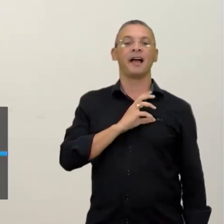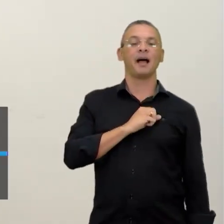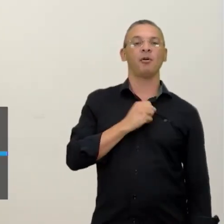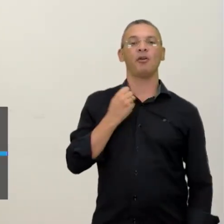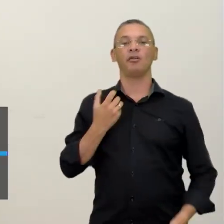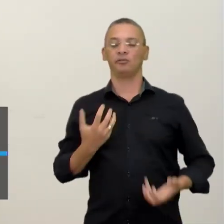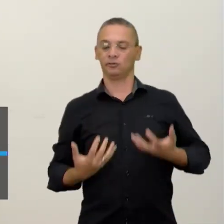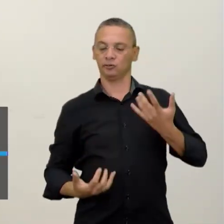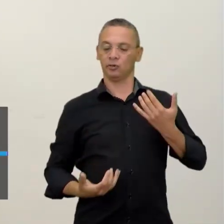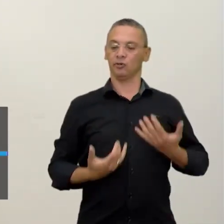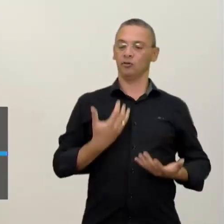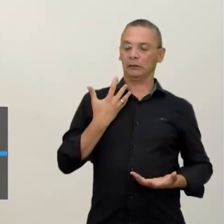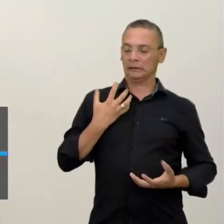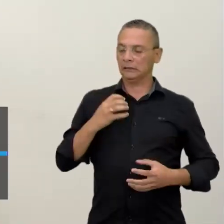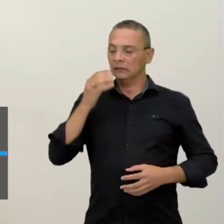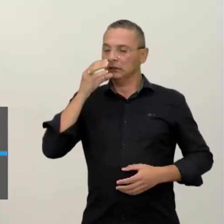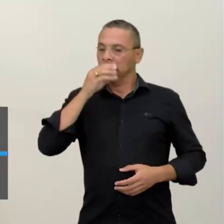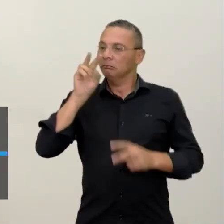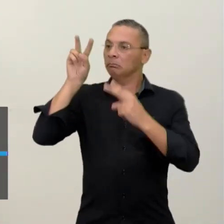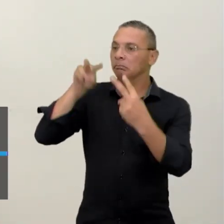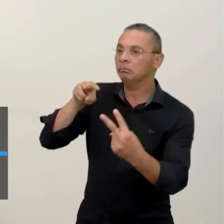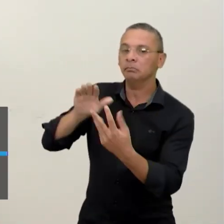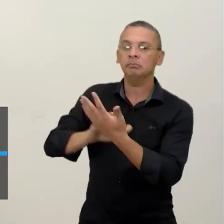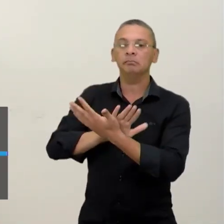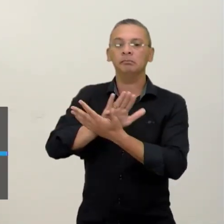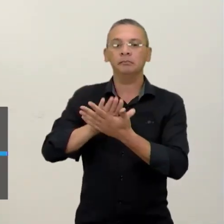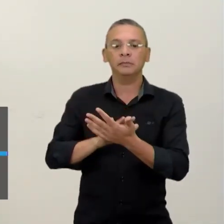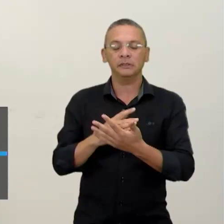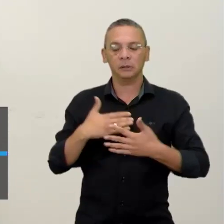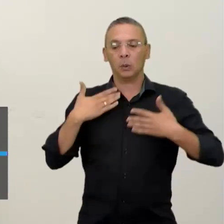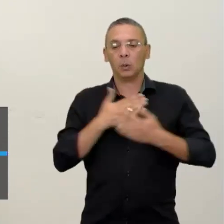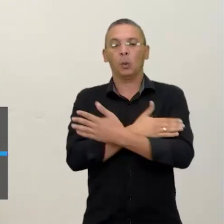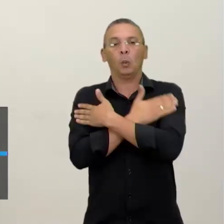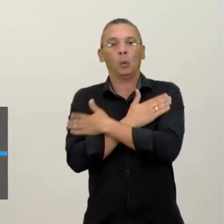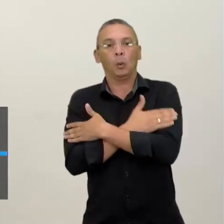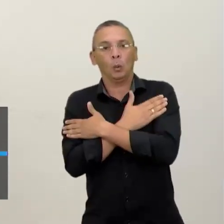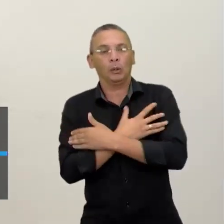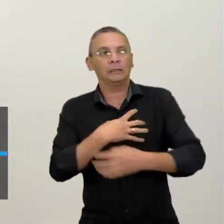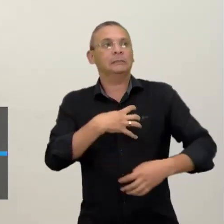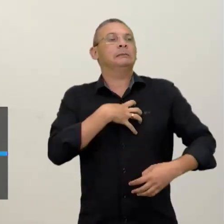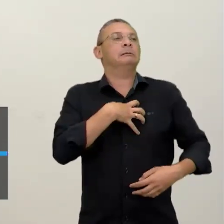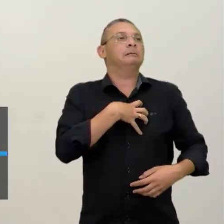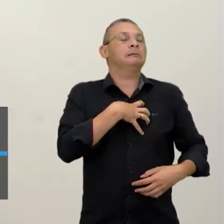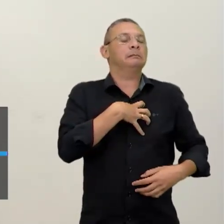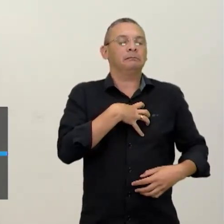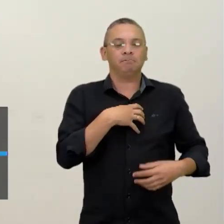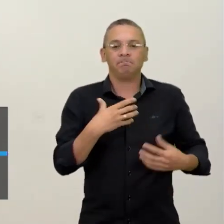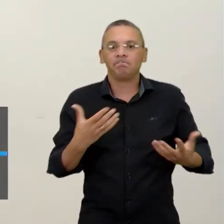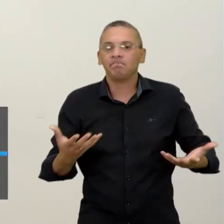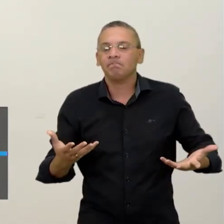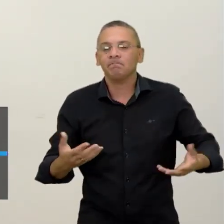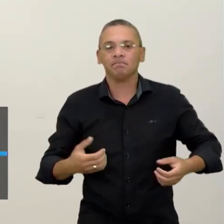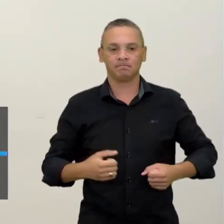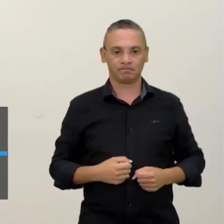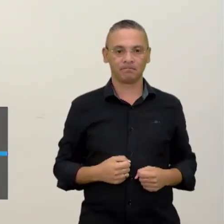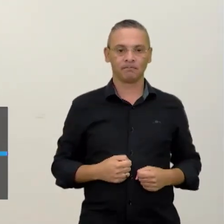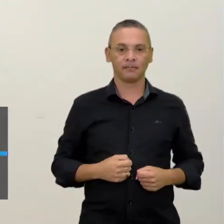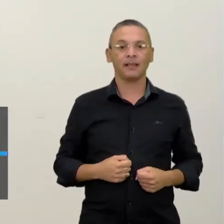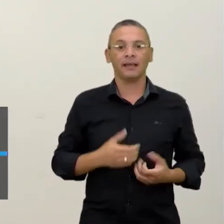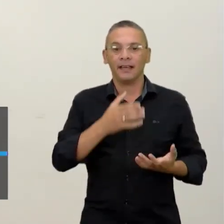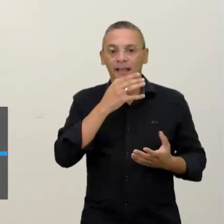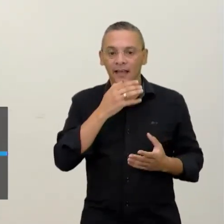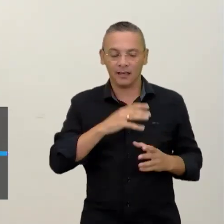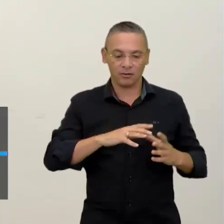sem se ver, é ferida que dói e não se sente, é um contentamento descontente. E aí vem lá, minha terra